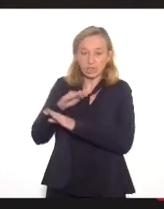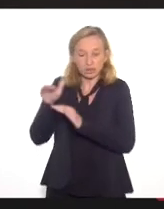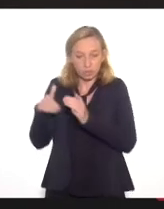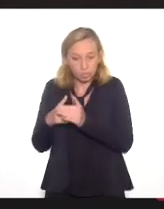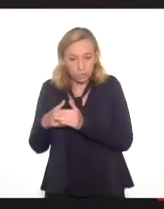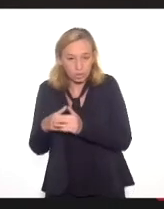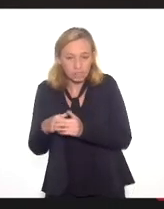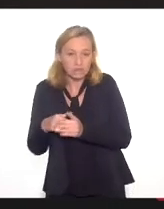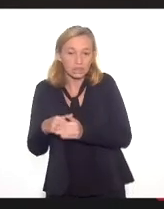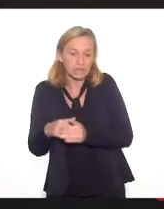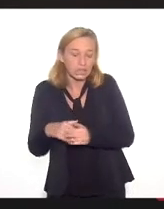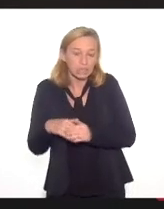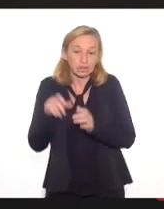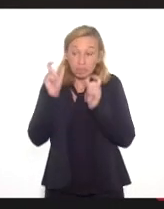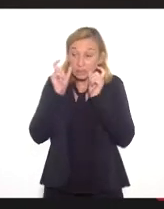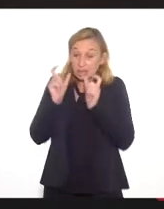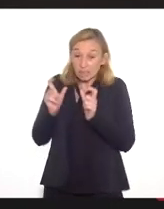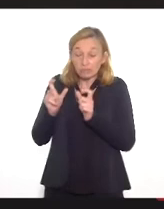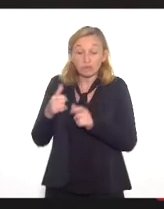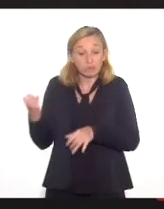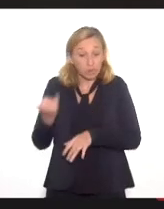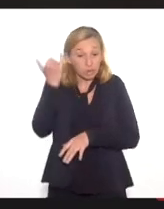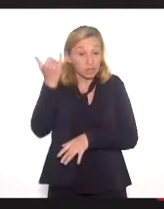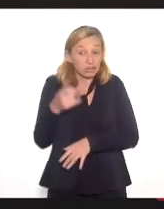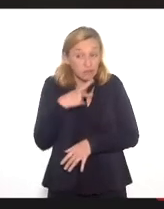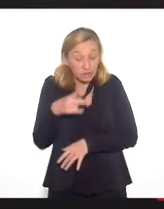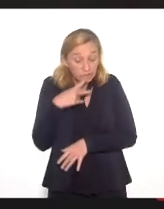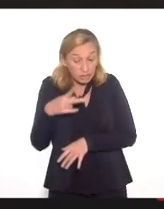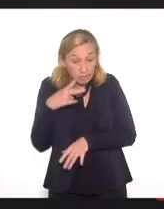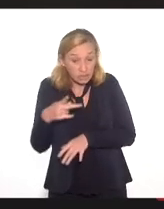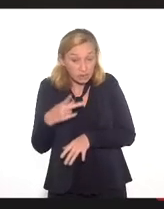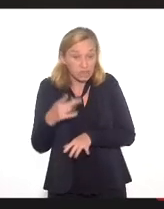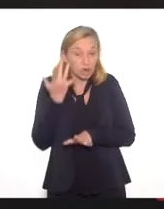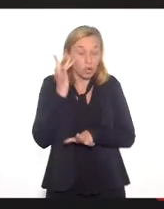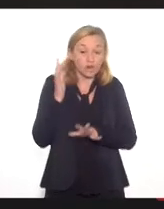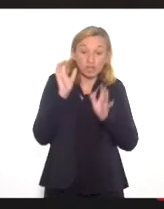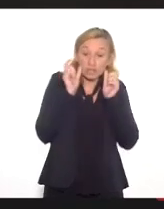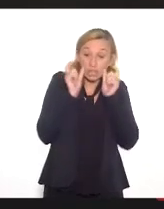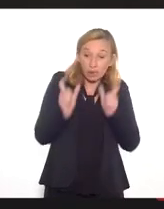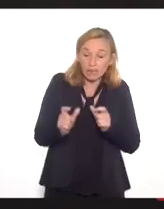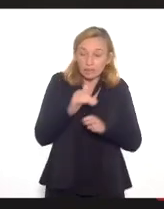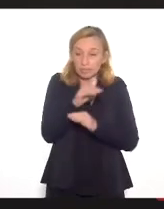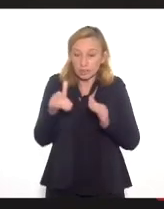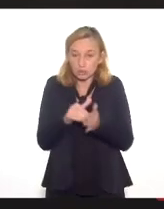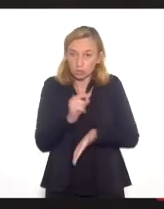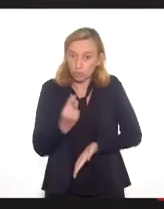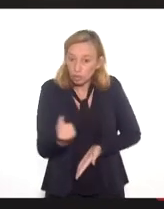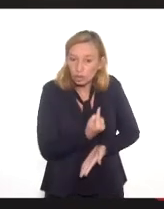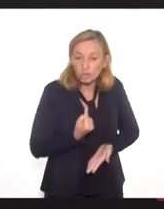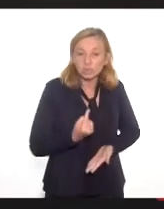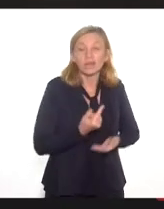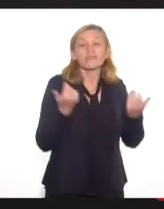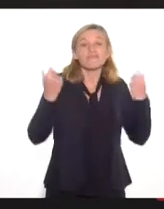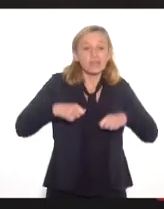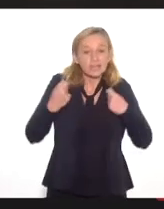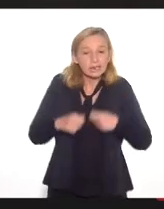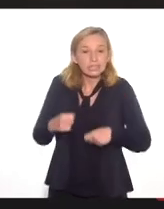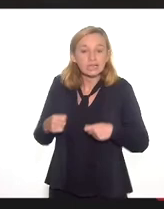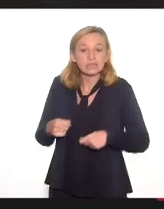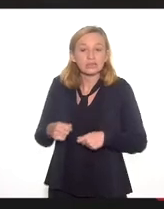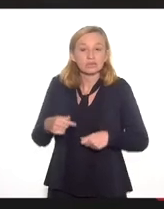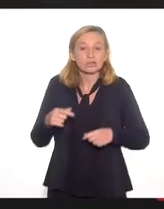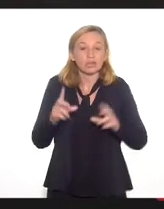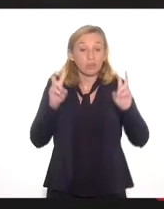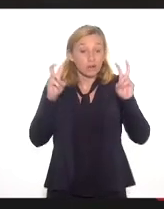vem alertando sobre esse tema há muito tempo e eu acho que isso é um alerta para todos nós é preciso encarar a questão da